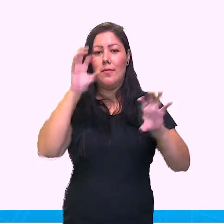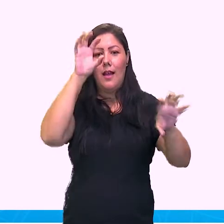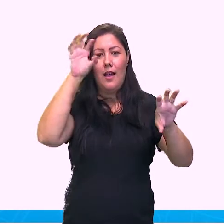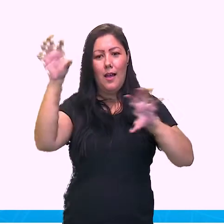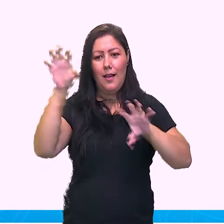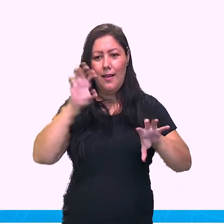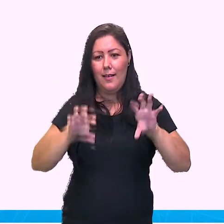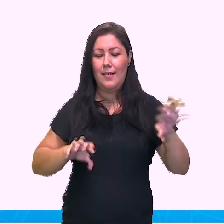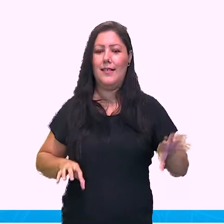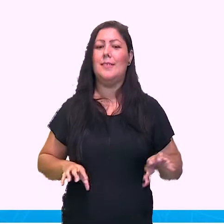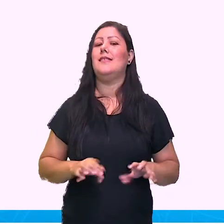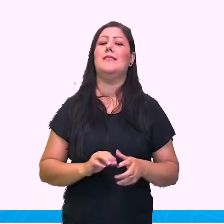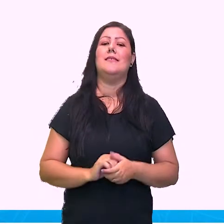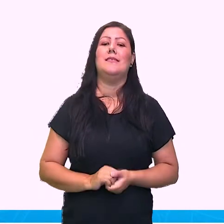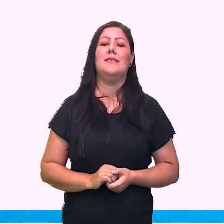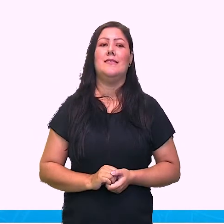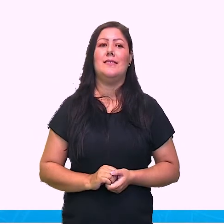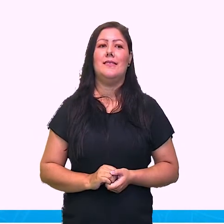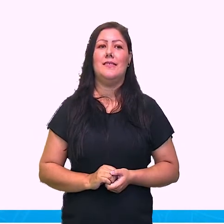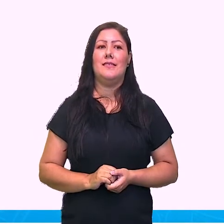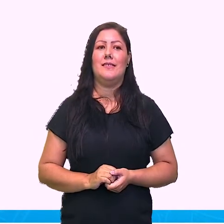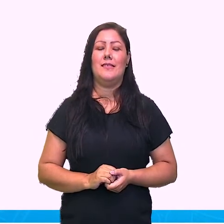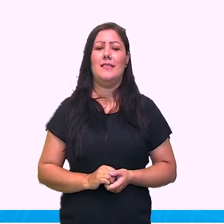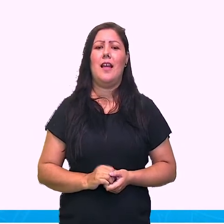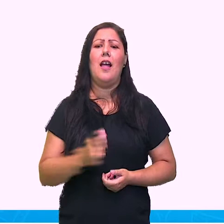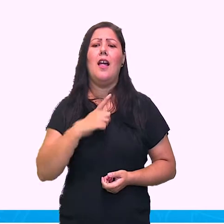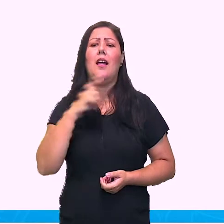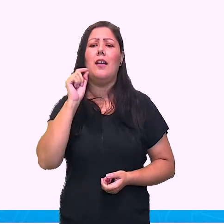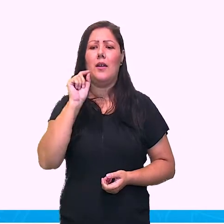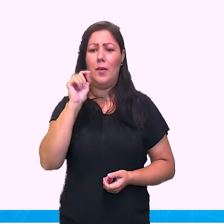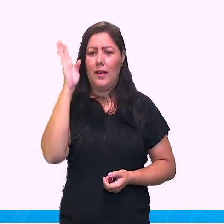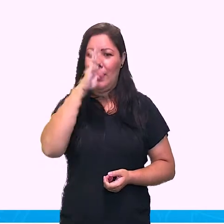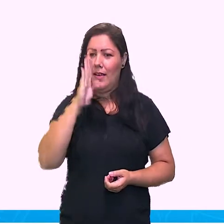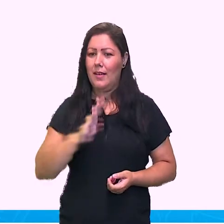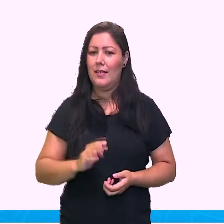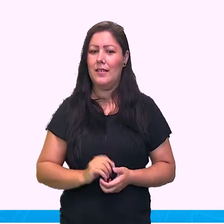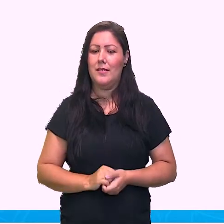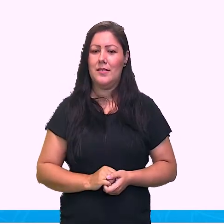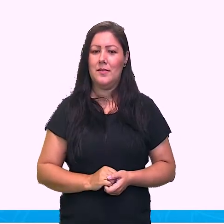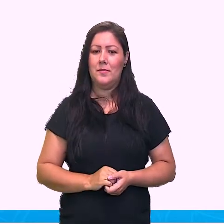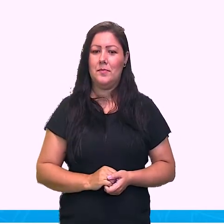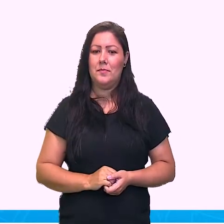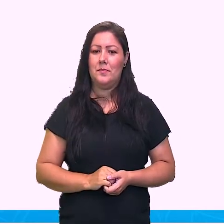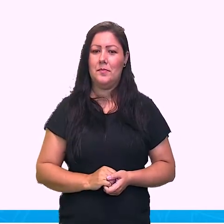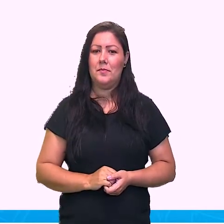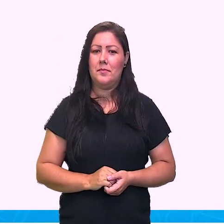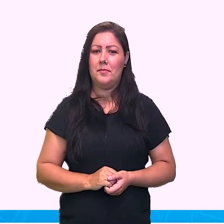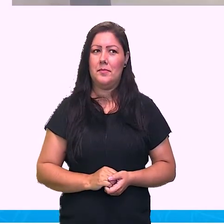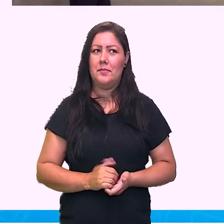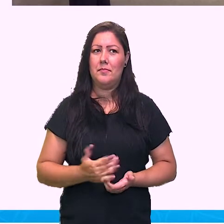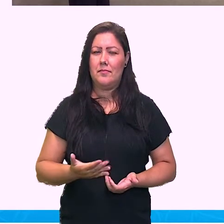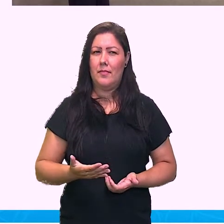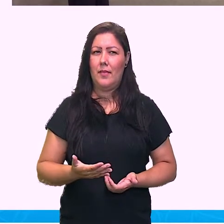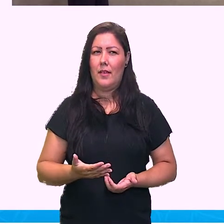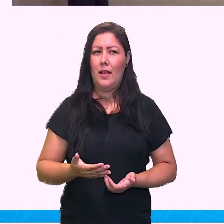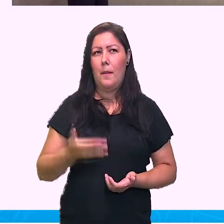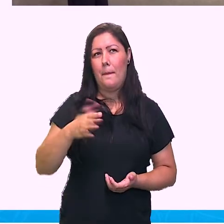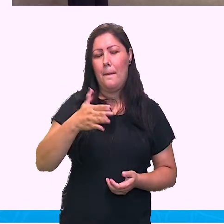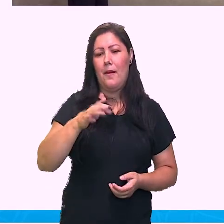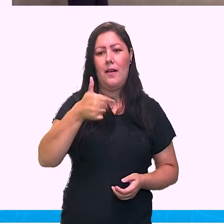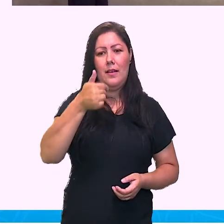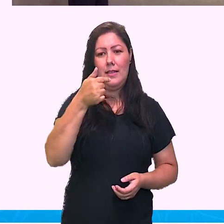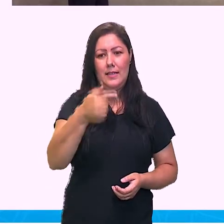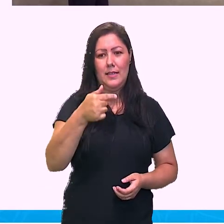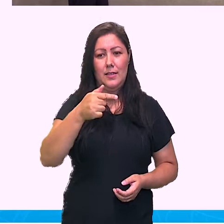nesse mapa que nós temos, olha, eu disse que nós temos aproximadamente 7.000